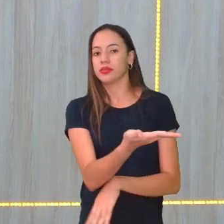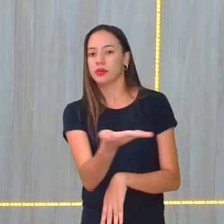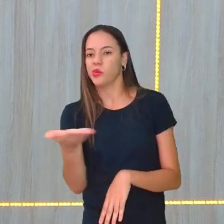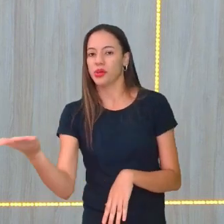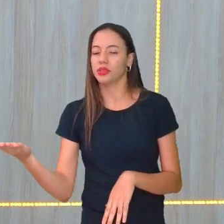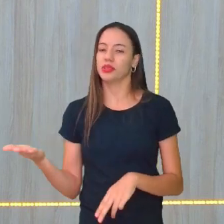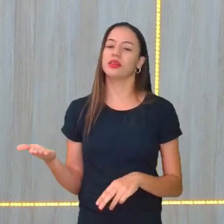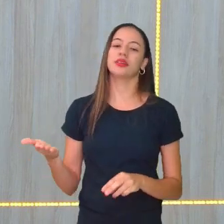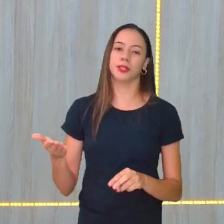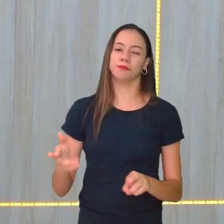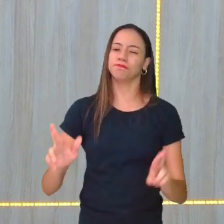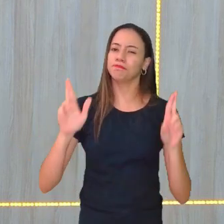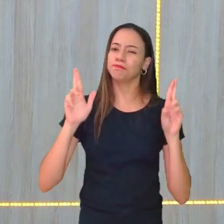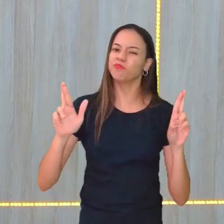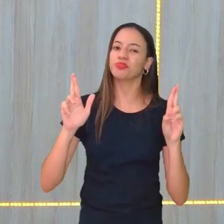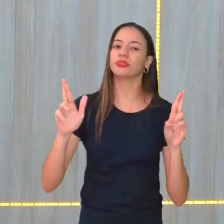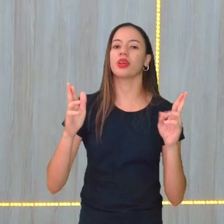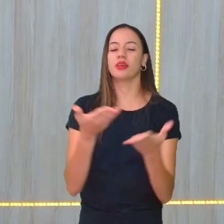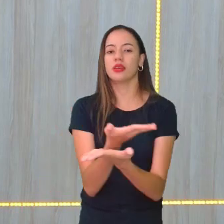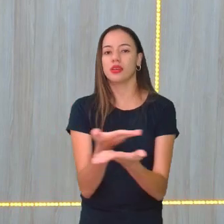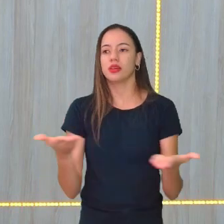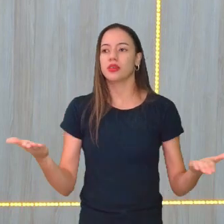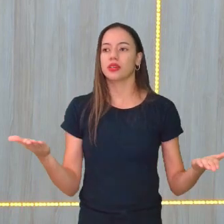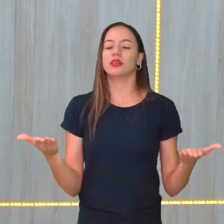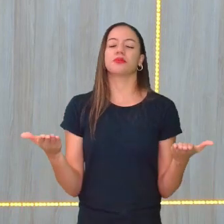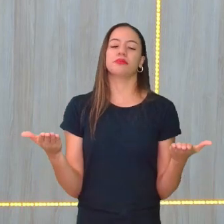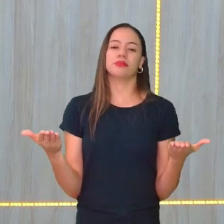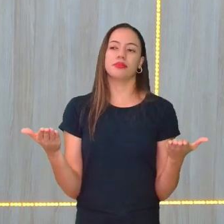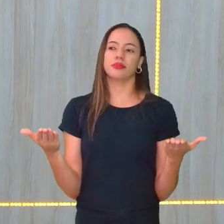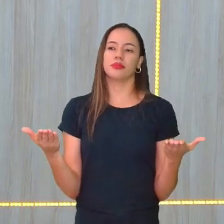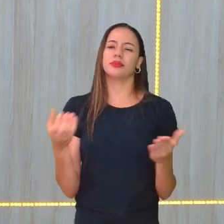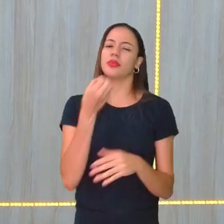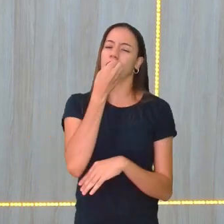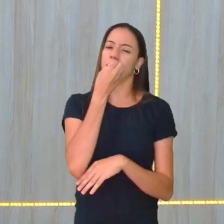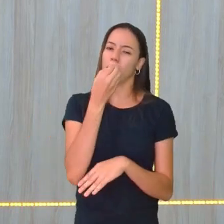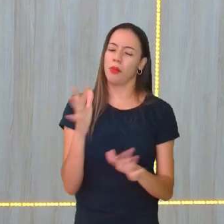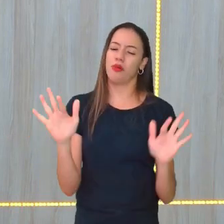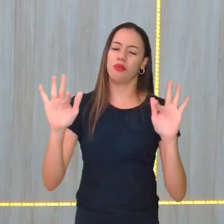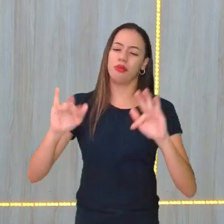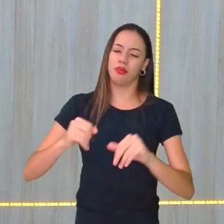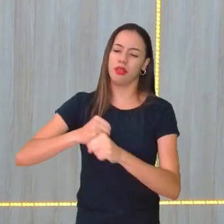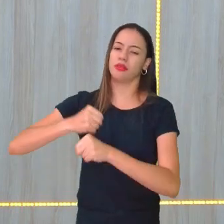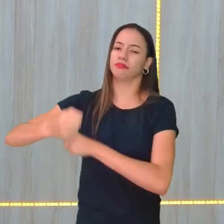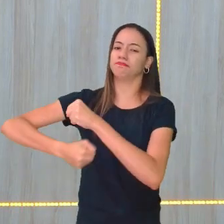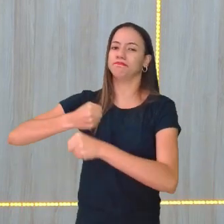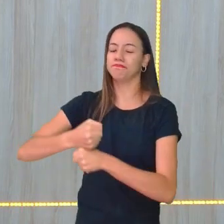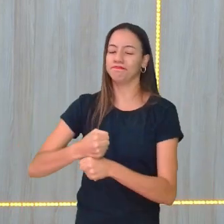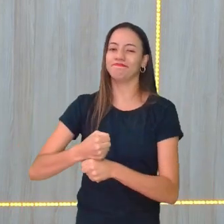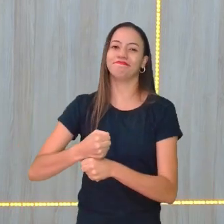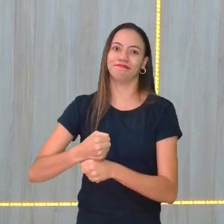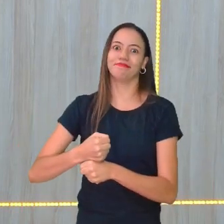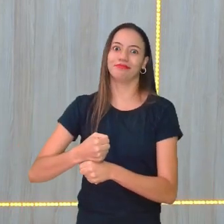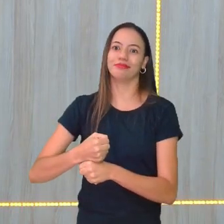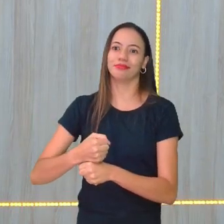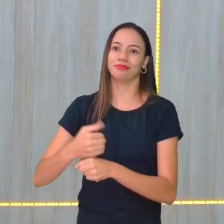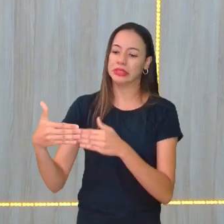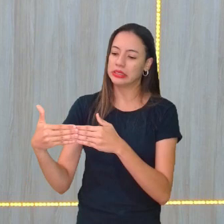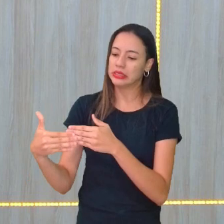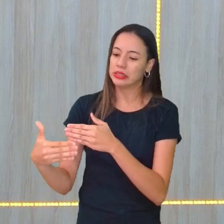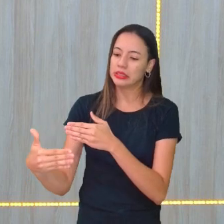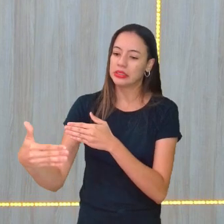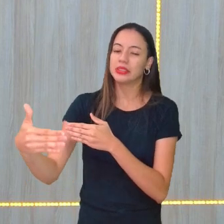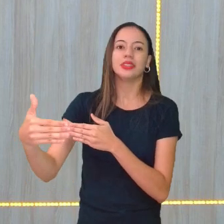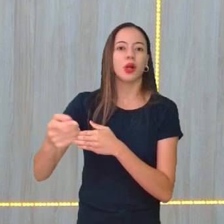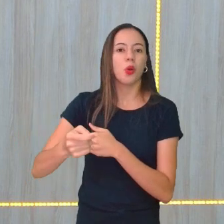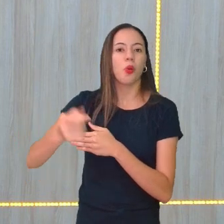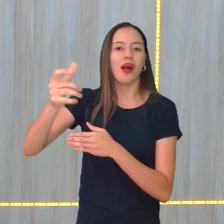o desejo, né, de um bom final de ano, né, que a gente está caminhando para concluir